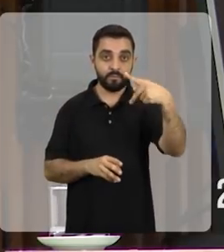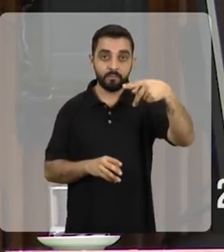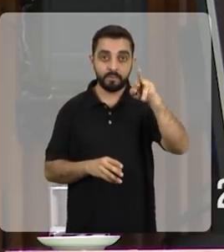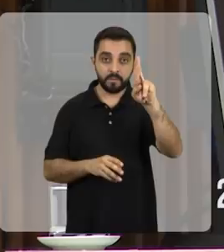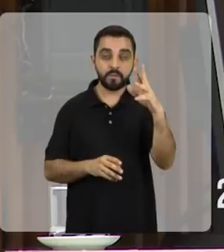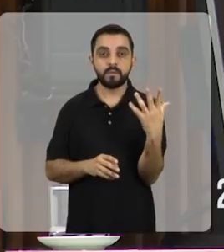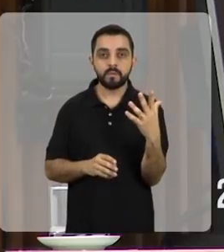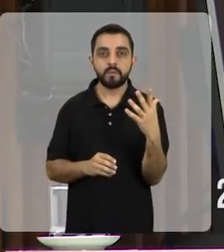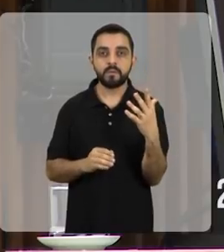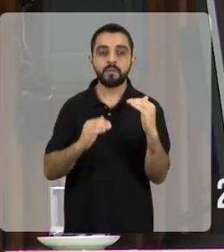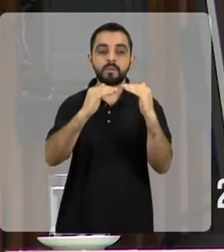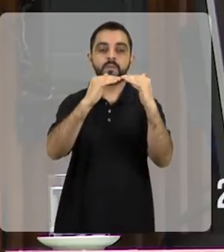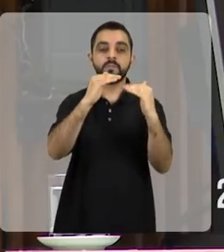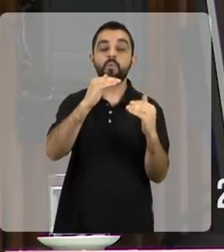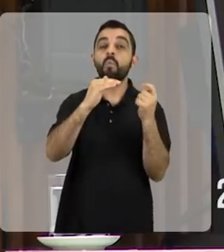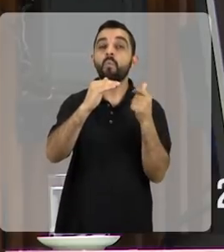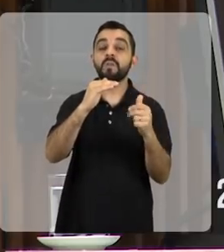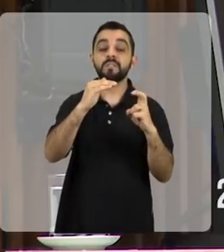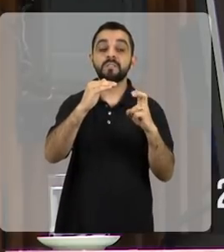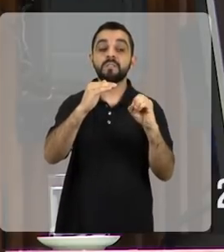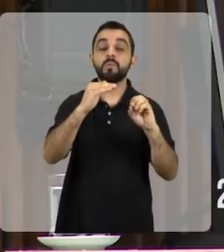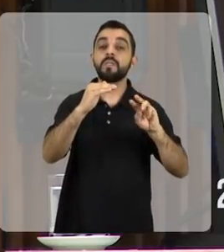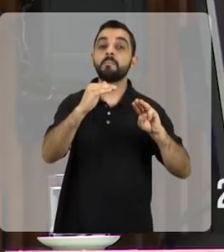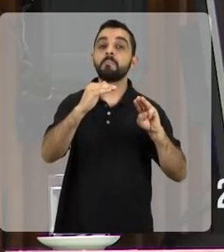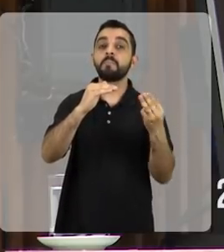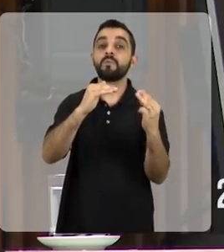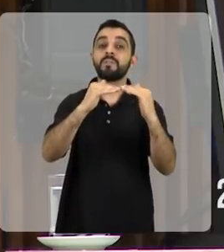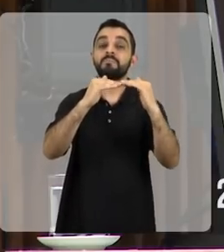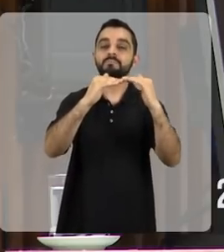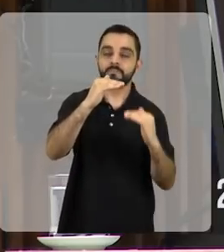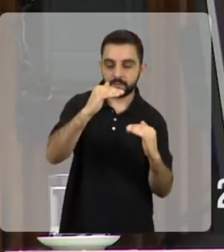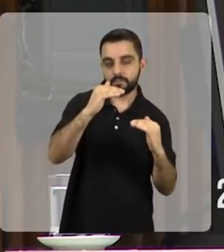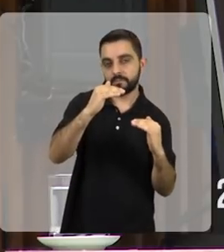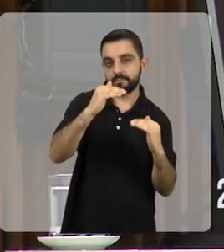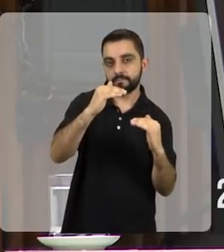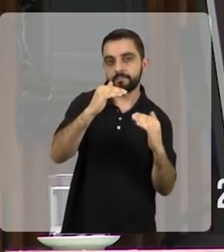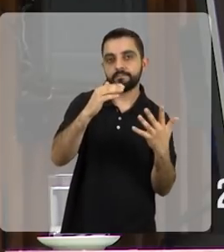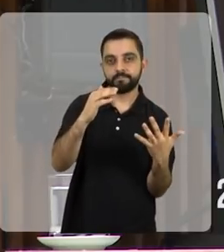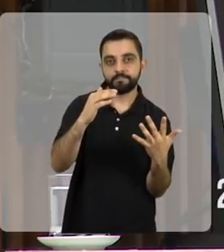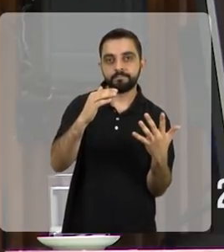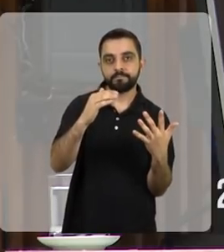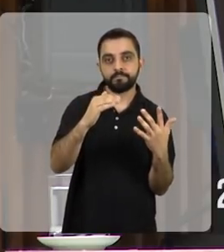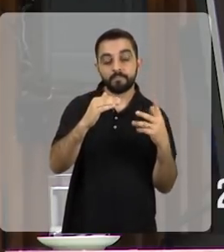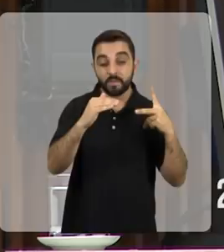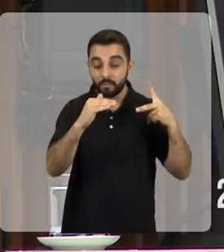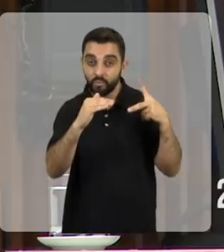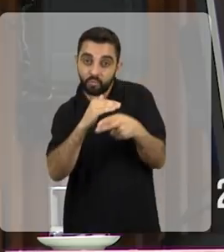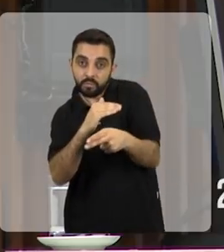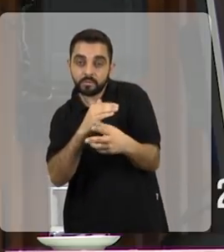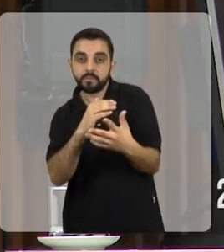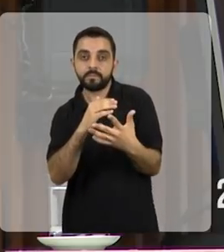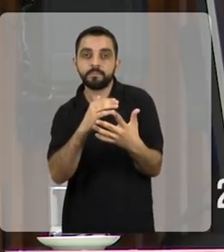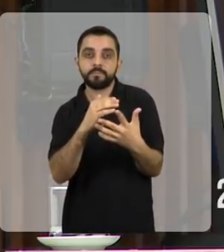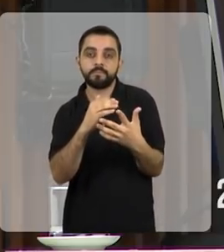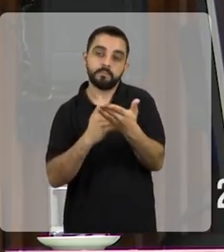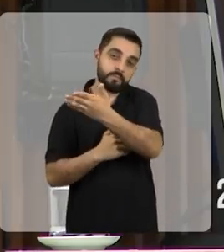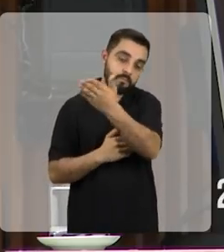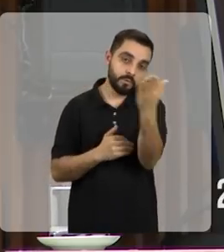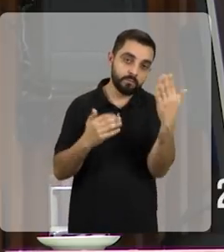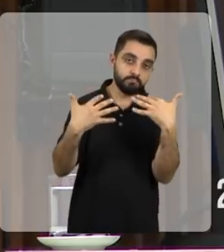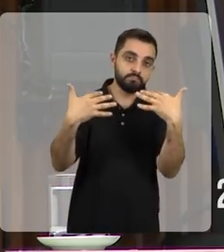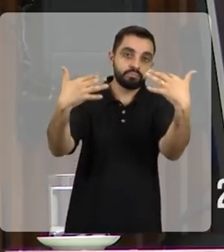menos 50 milhões de reais esse corte senhores deputados e deputadas